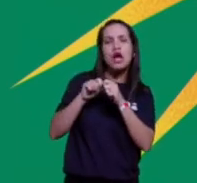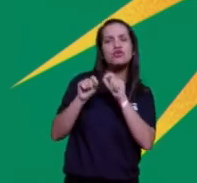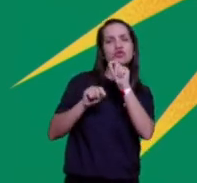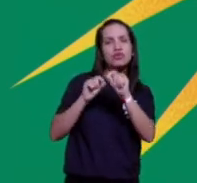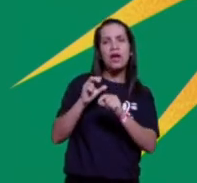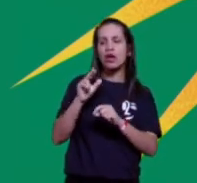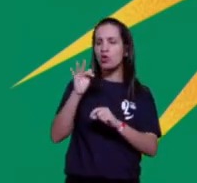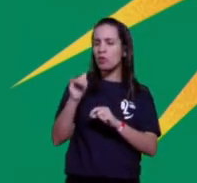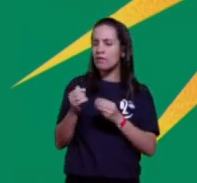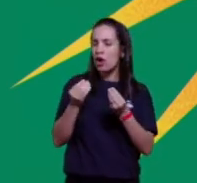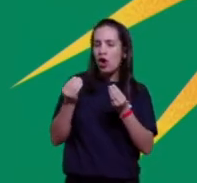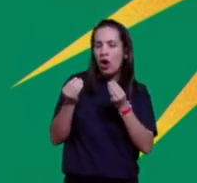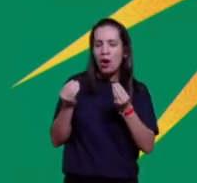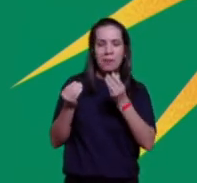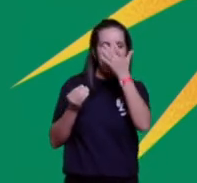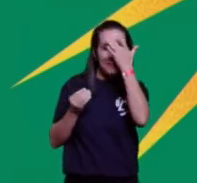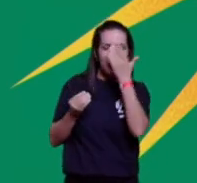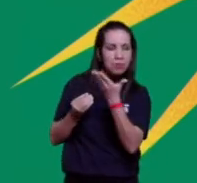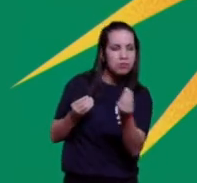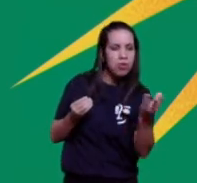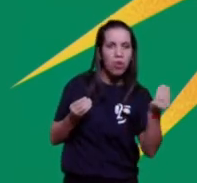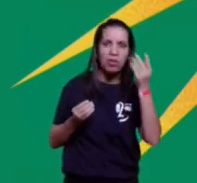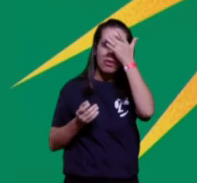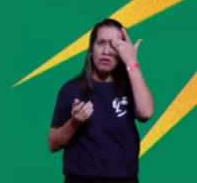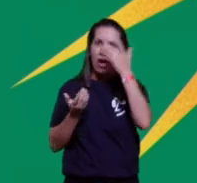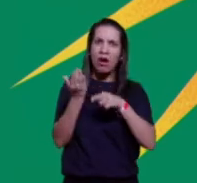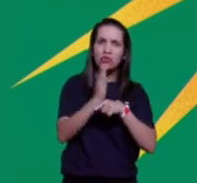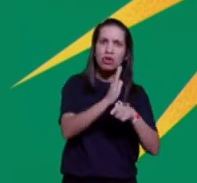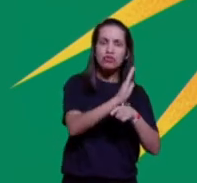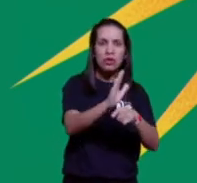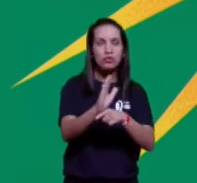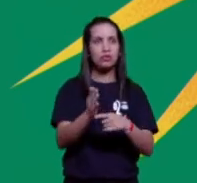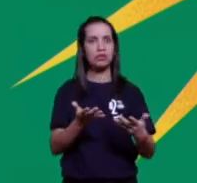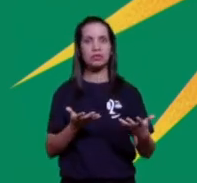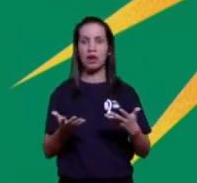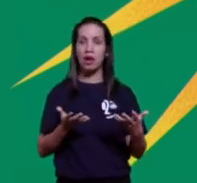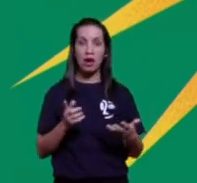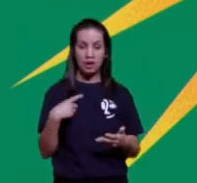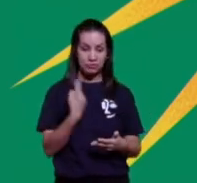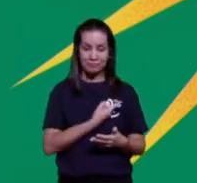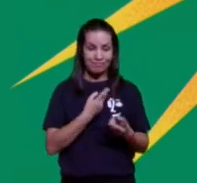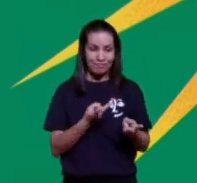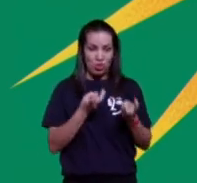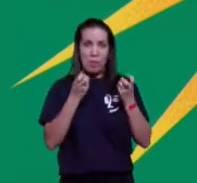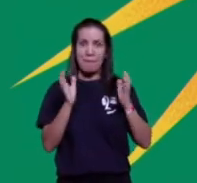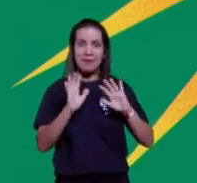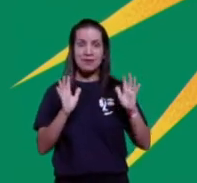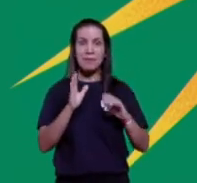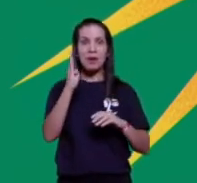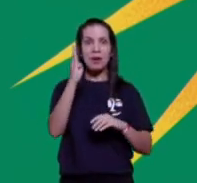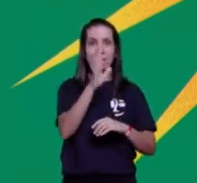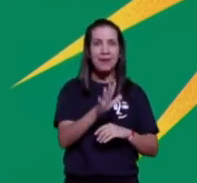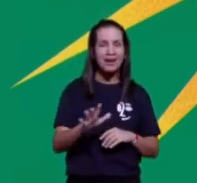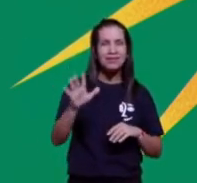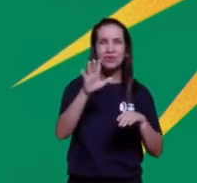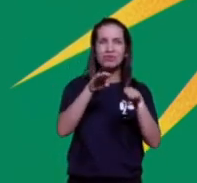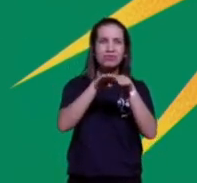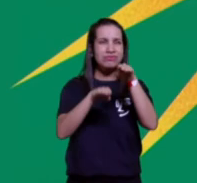como impacta a vida de tanta gente. Isso que é o mais louco, assim, a gente não se dá conta, o Brasil é um país tão